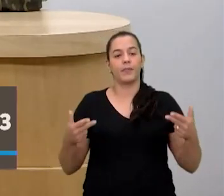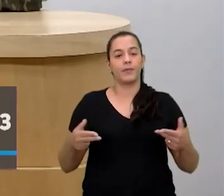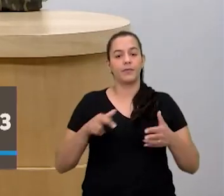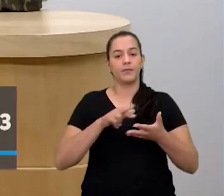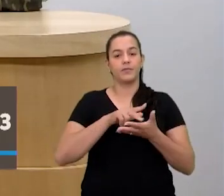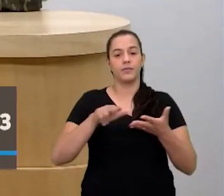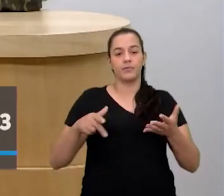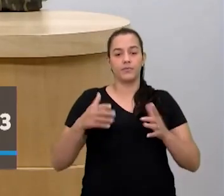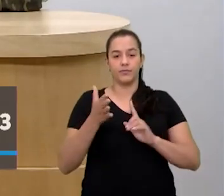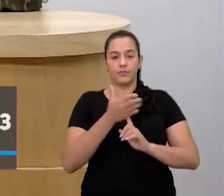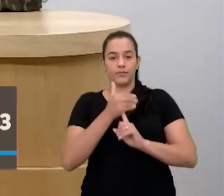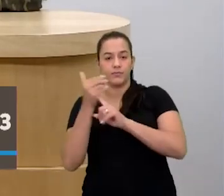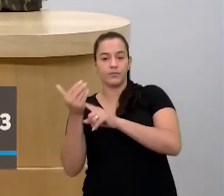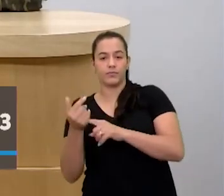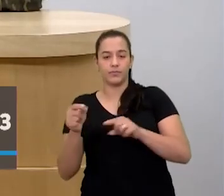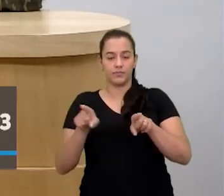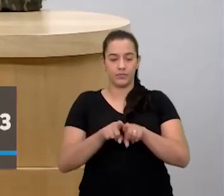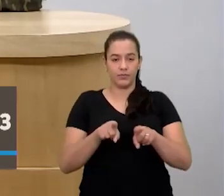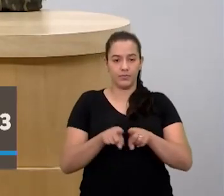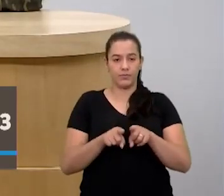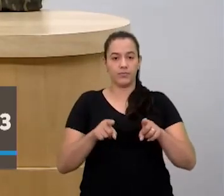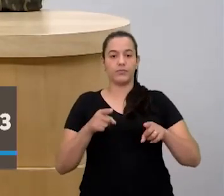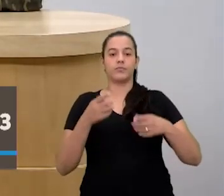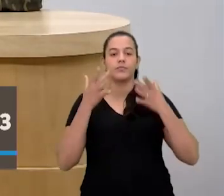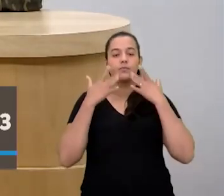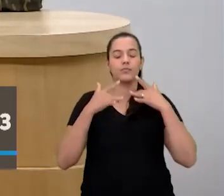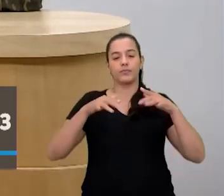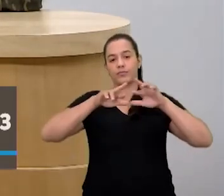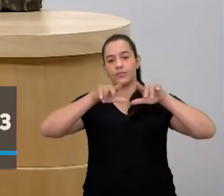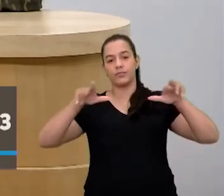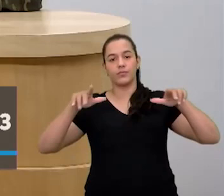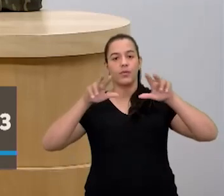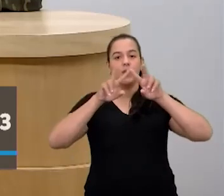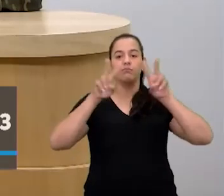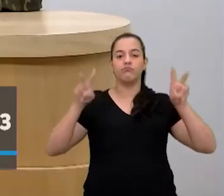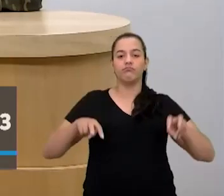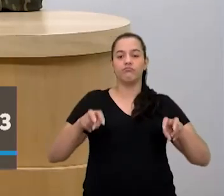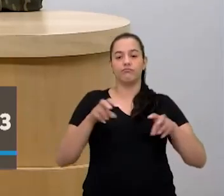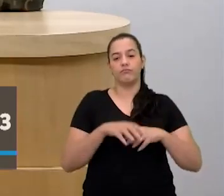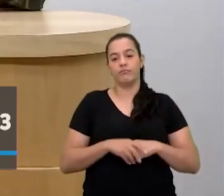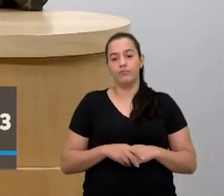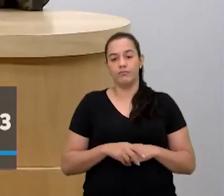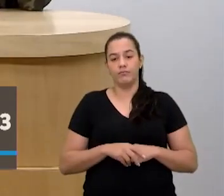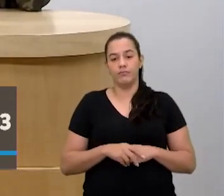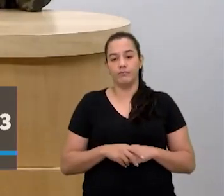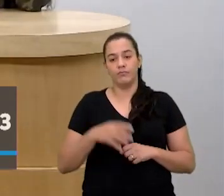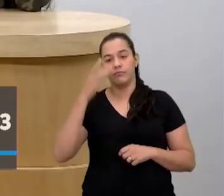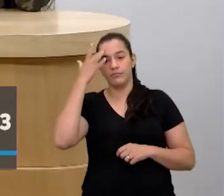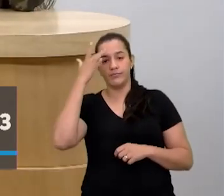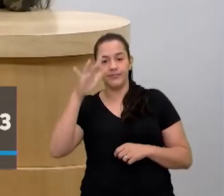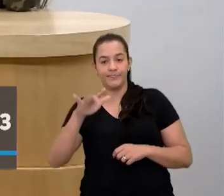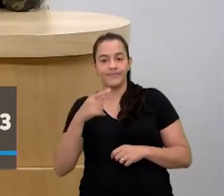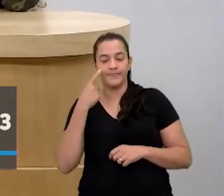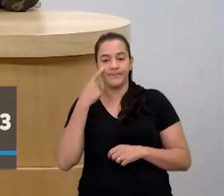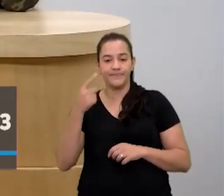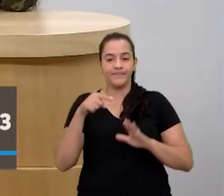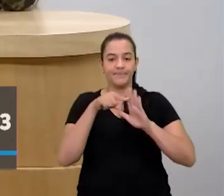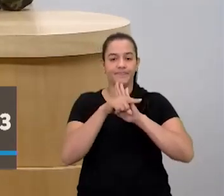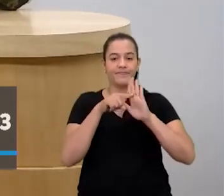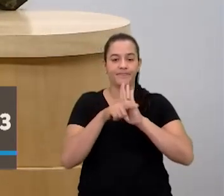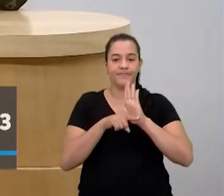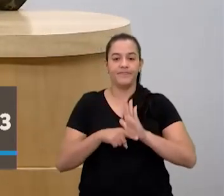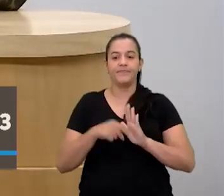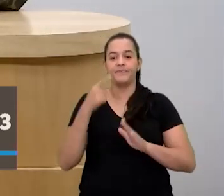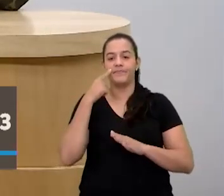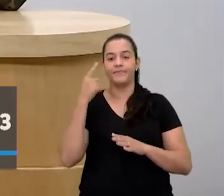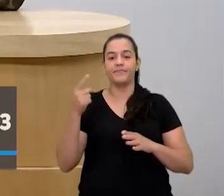já viu tecnologia, porque a animação envolve também tecnologia. Sim, é verdade. E eu não sei se eu posso fazer uma observação sobre a Agenda 2030.